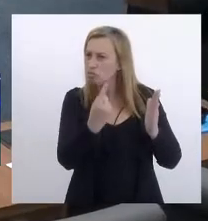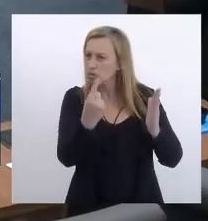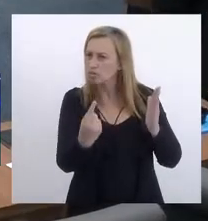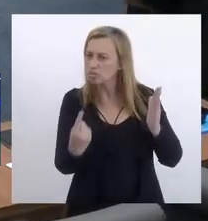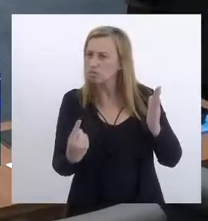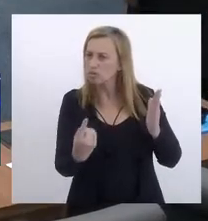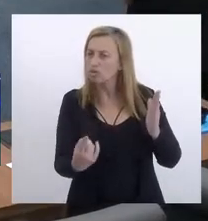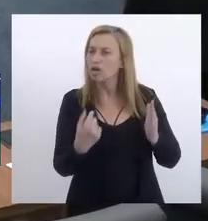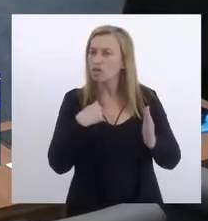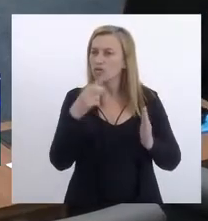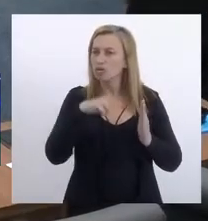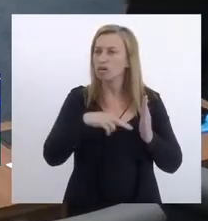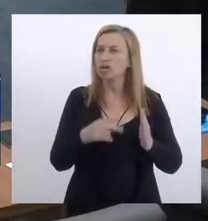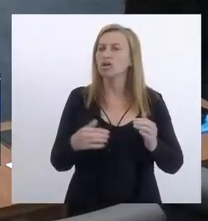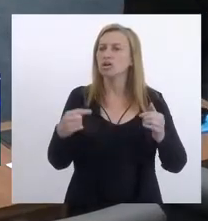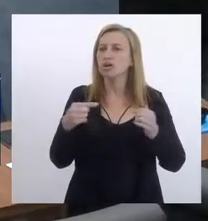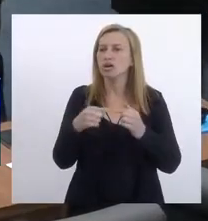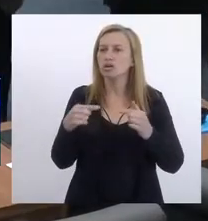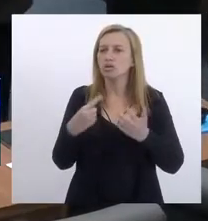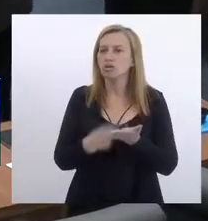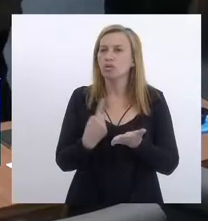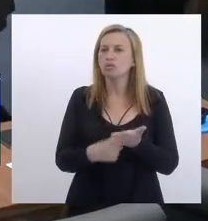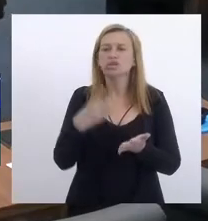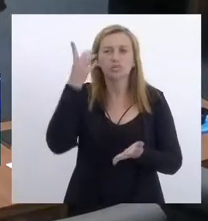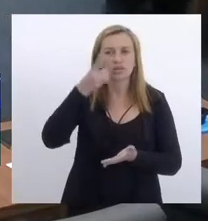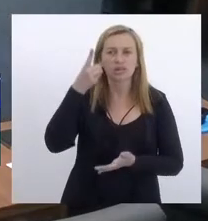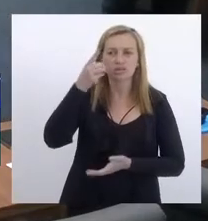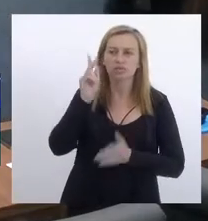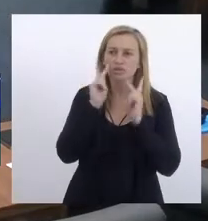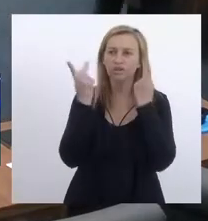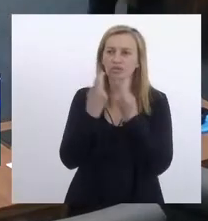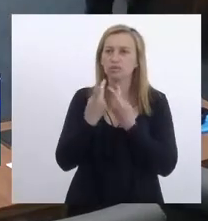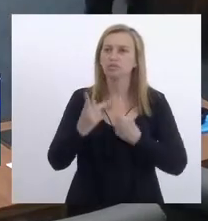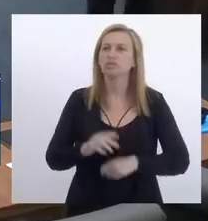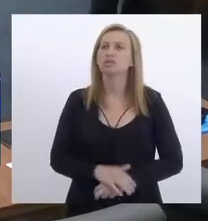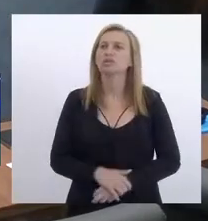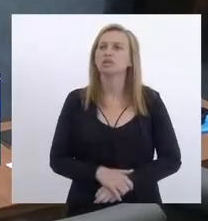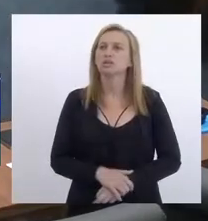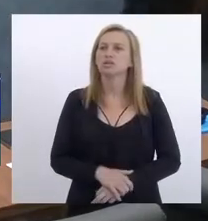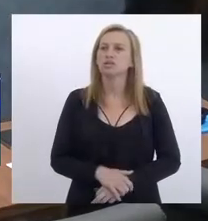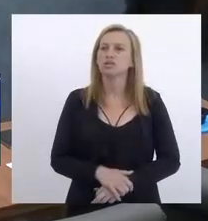ok. Então, um acordo, deputado Vandro. Márcio...